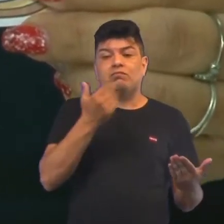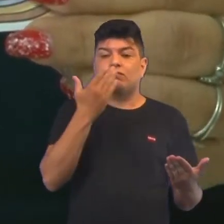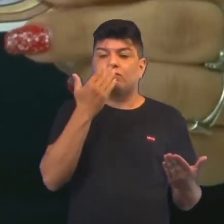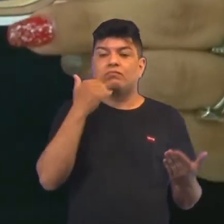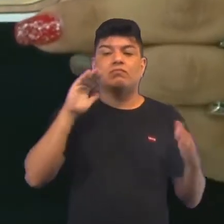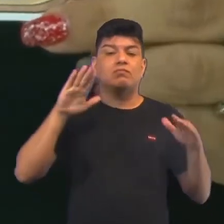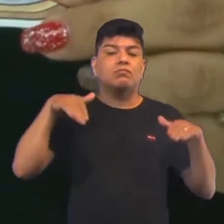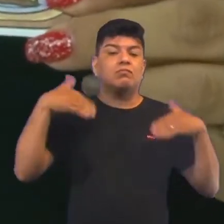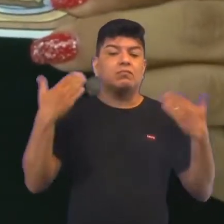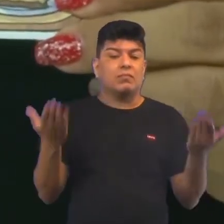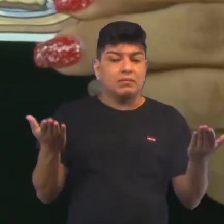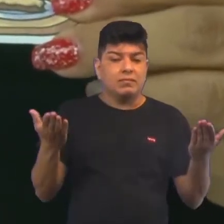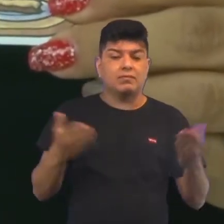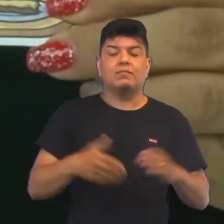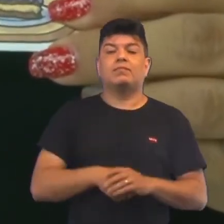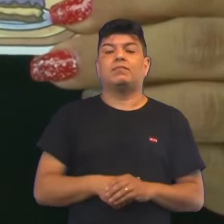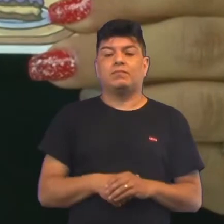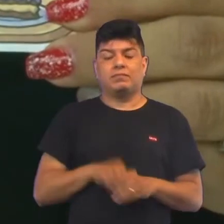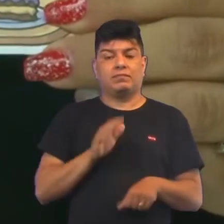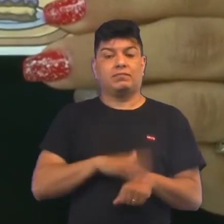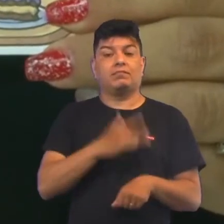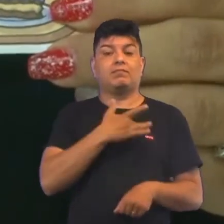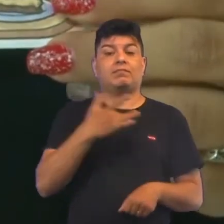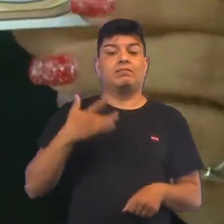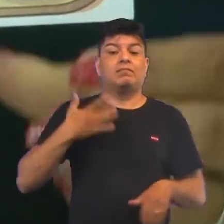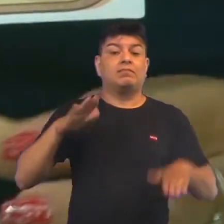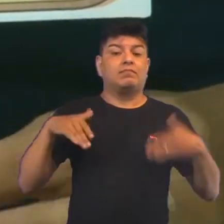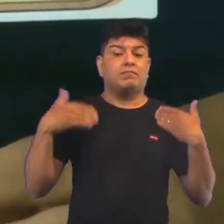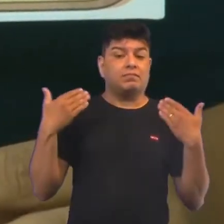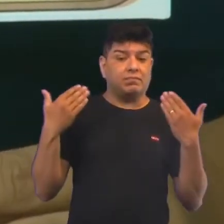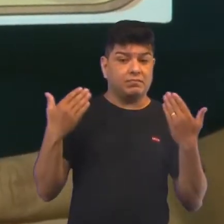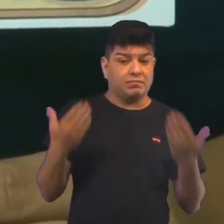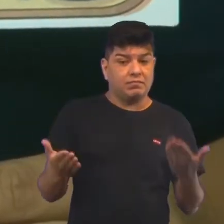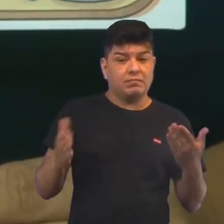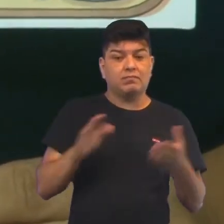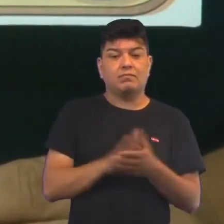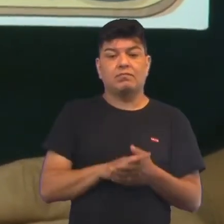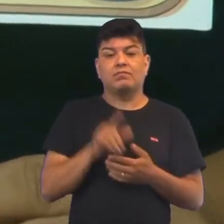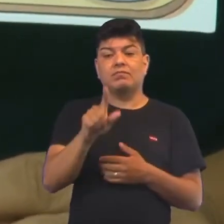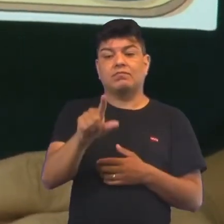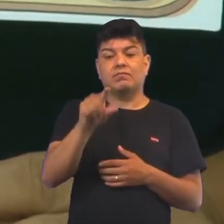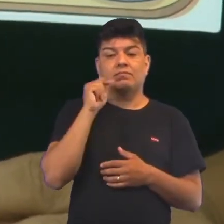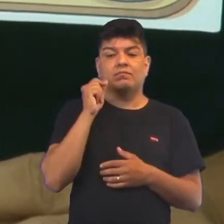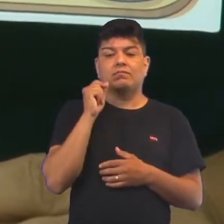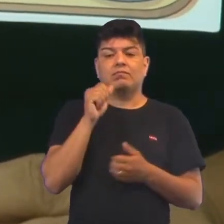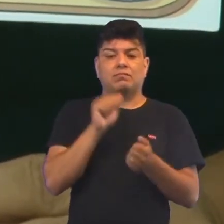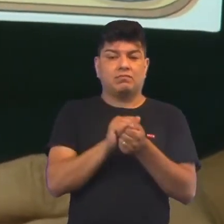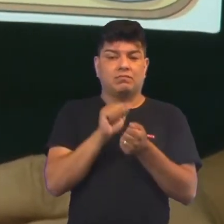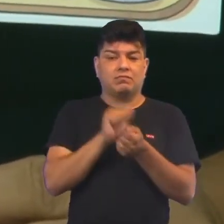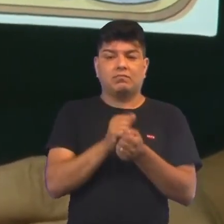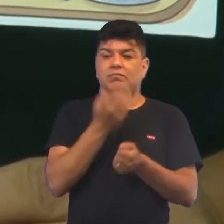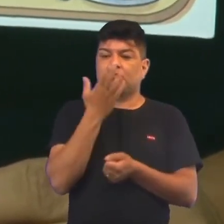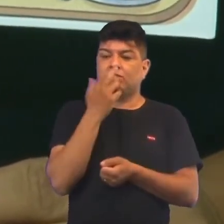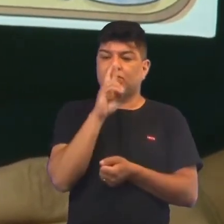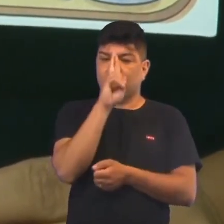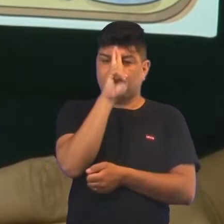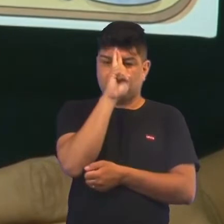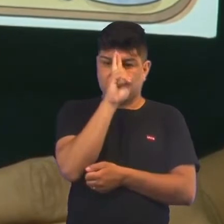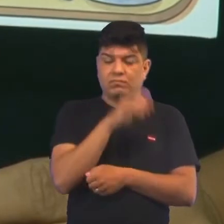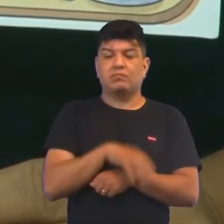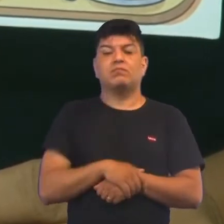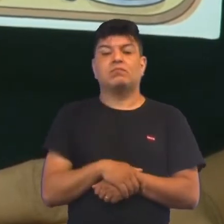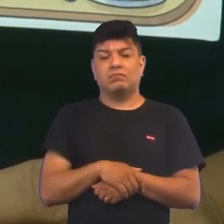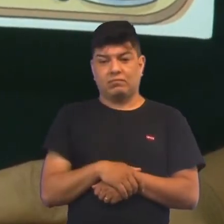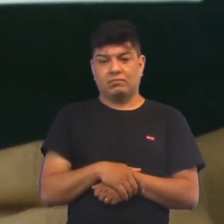mais saudável? Vamos observar o que essa criança escolheu para acompanhar o seu almoço.